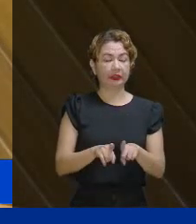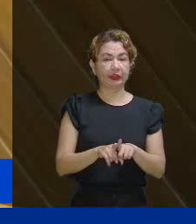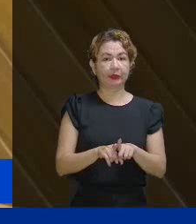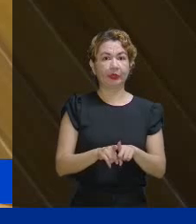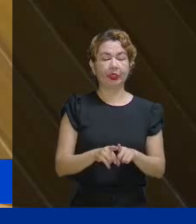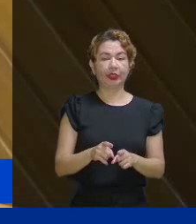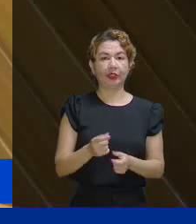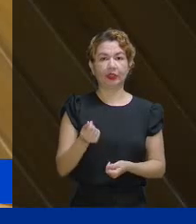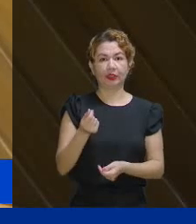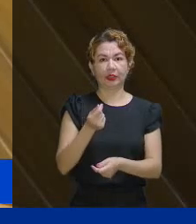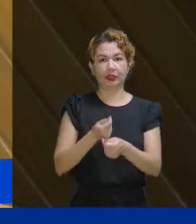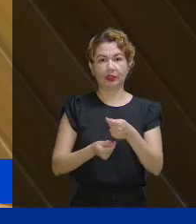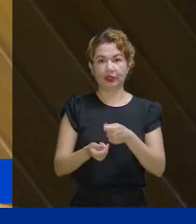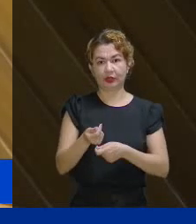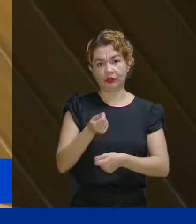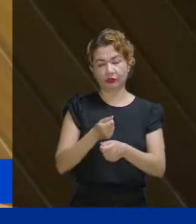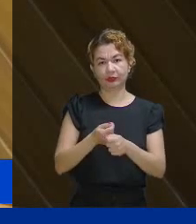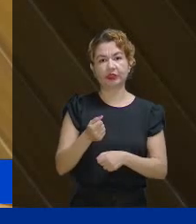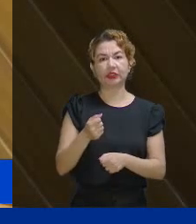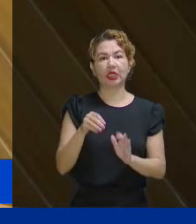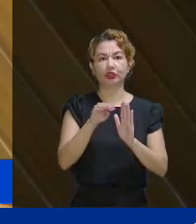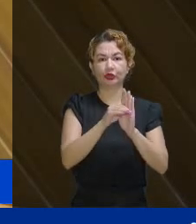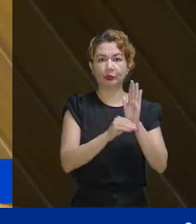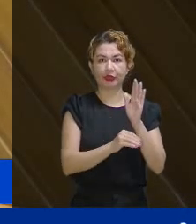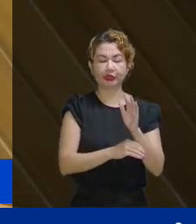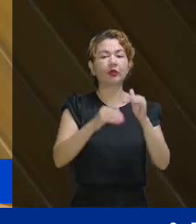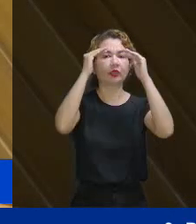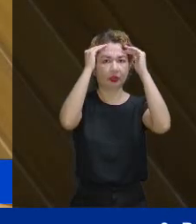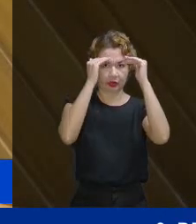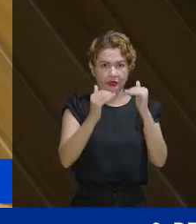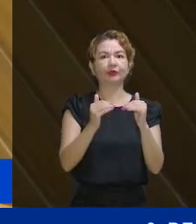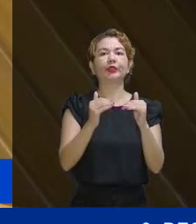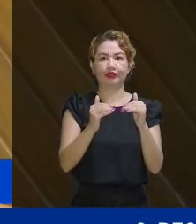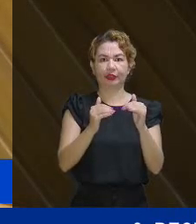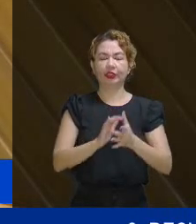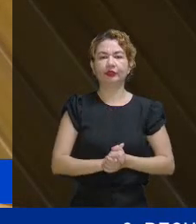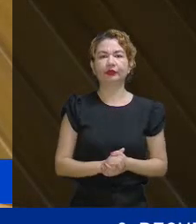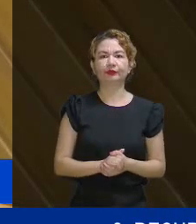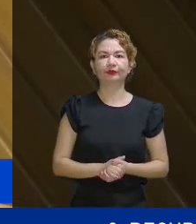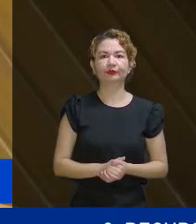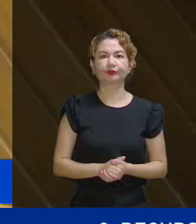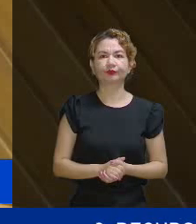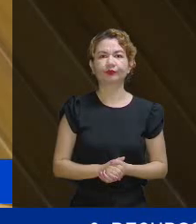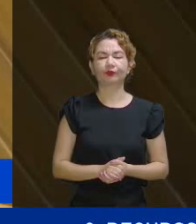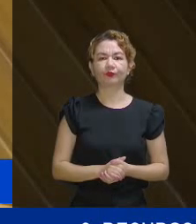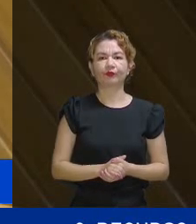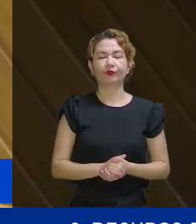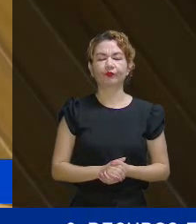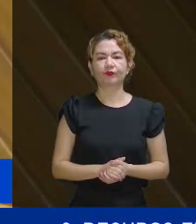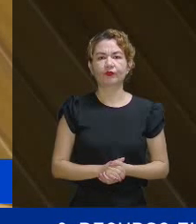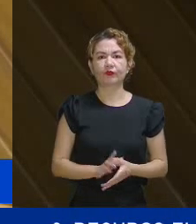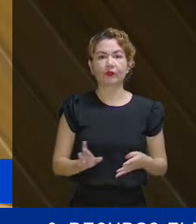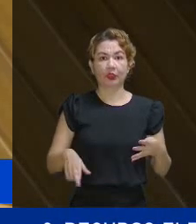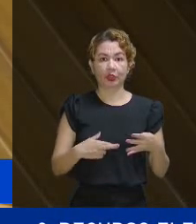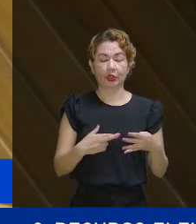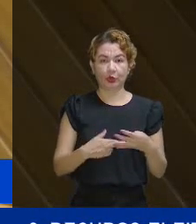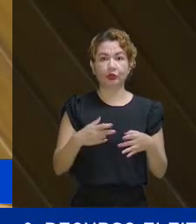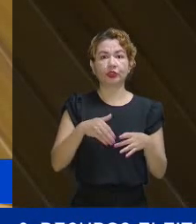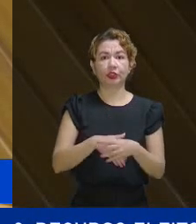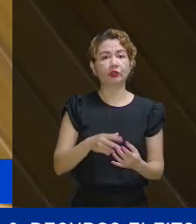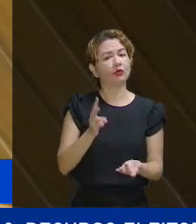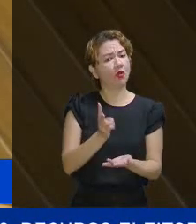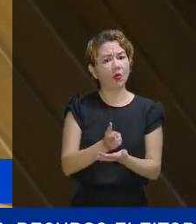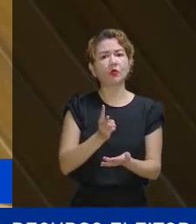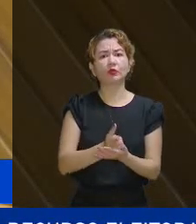da economicidade foi respeitado. Ao final, requereu não provimento do recurso eleitoral para que seja mantida